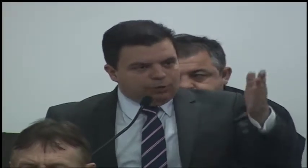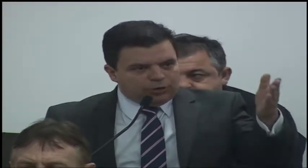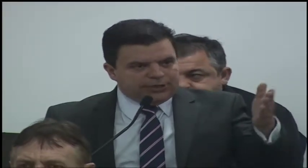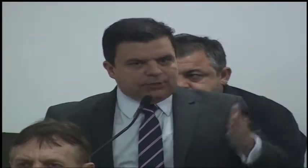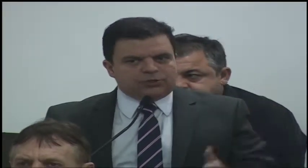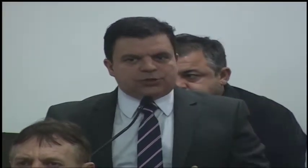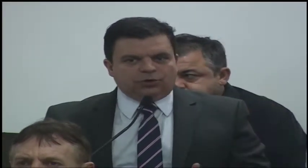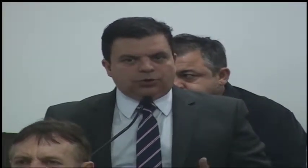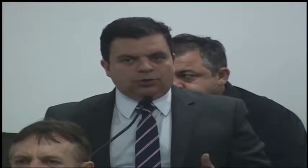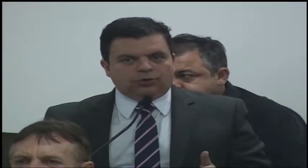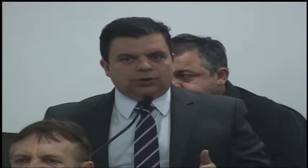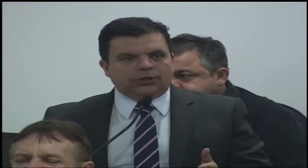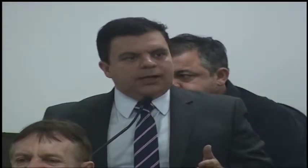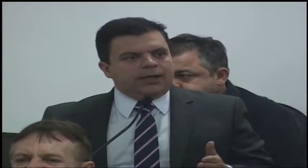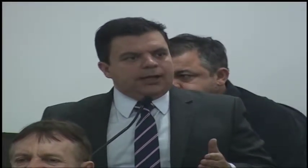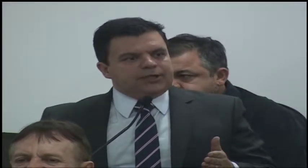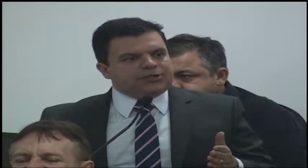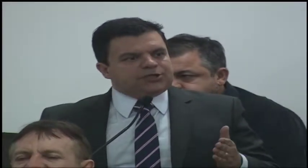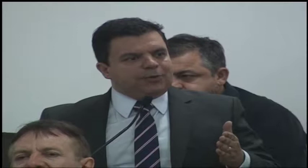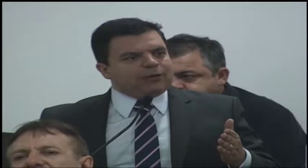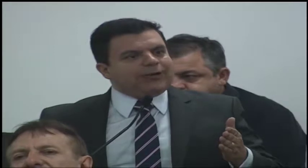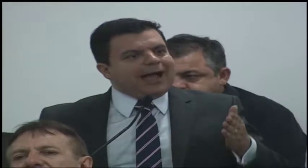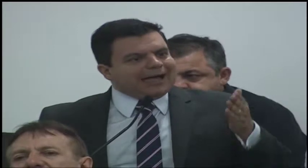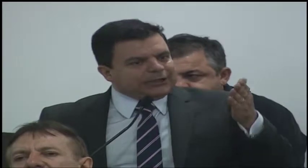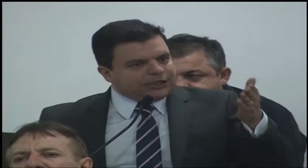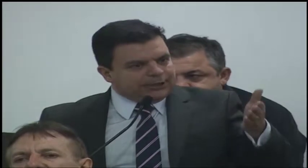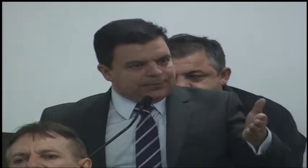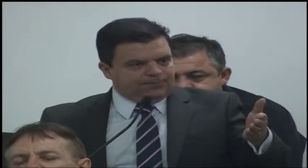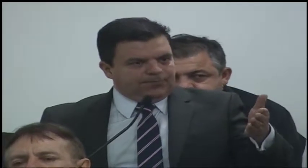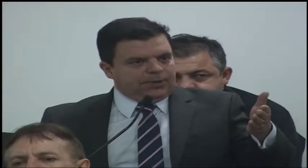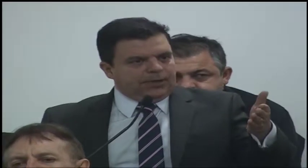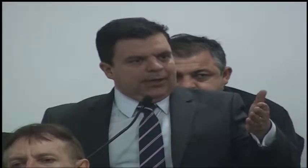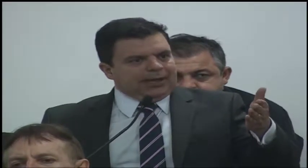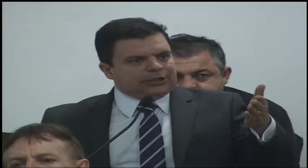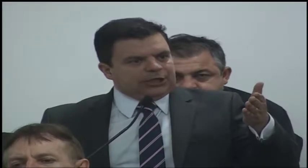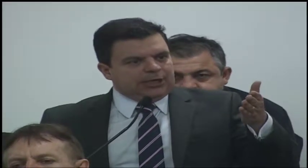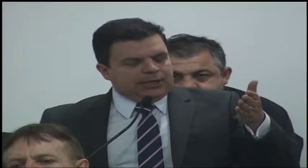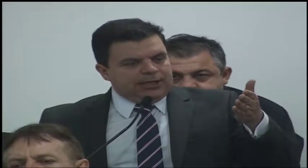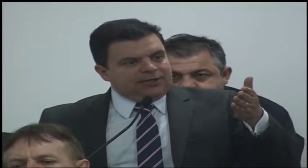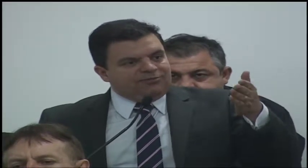com esse projeto do senhor, doutor, espero que haja